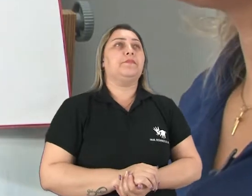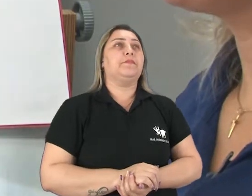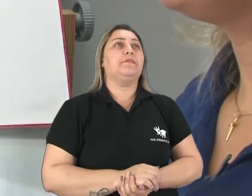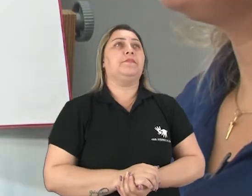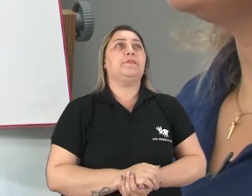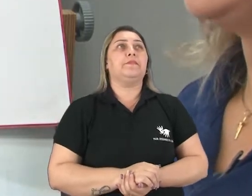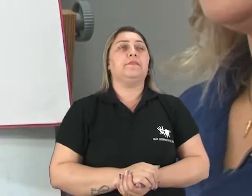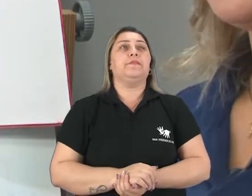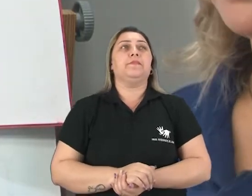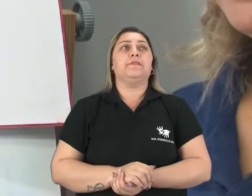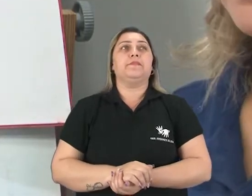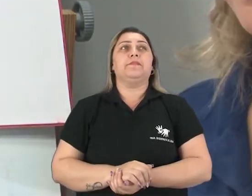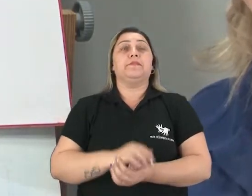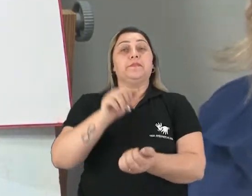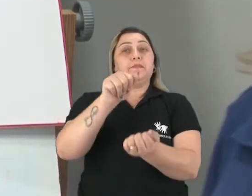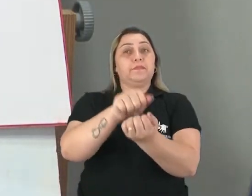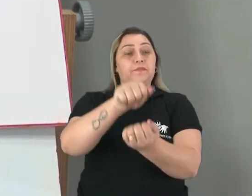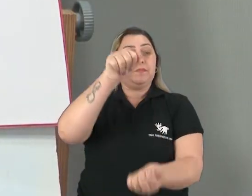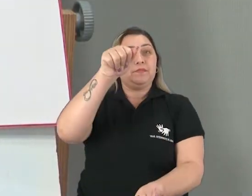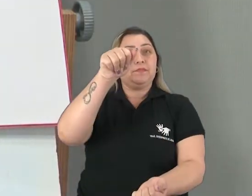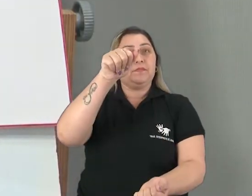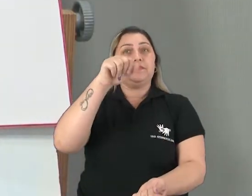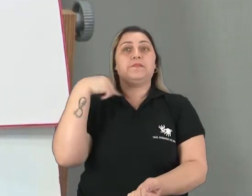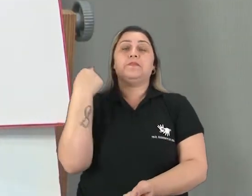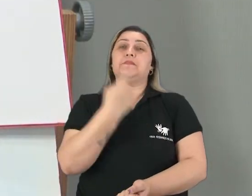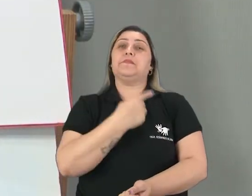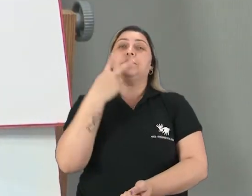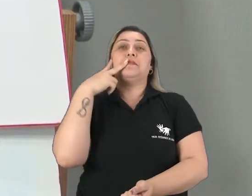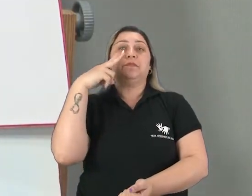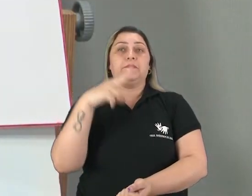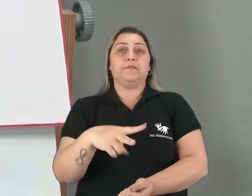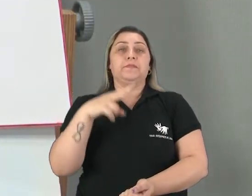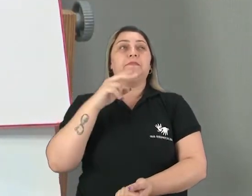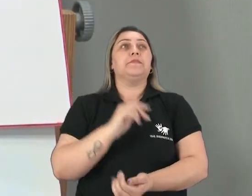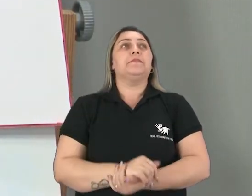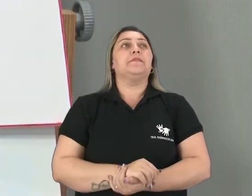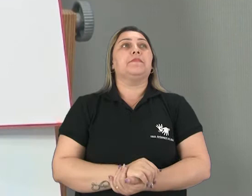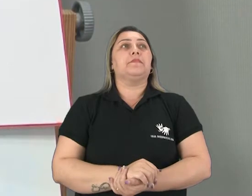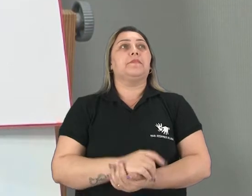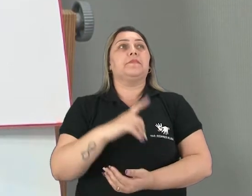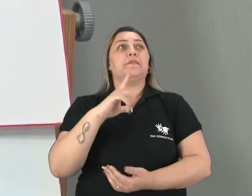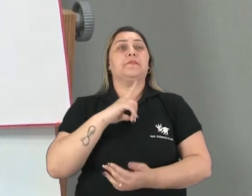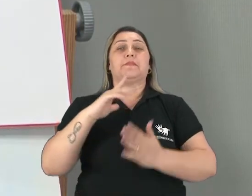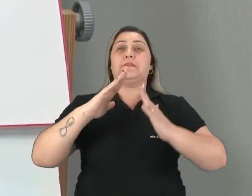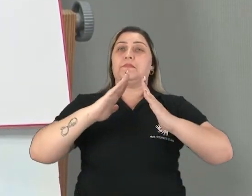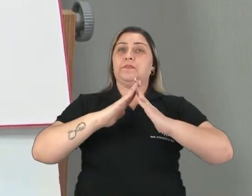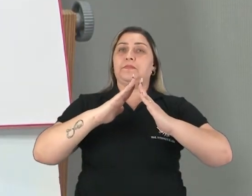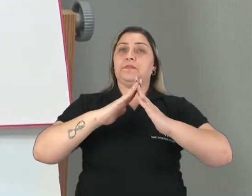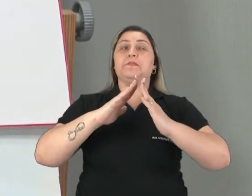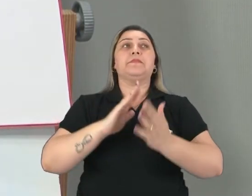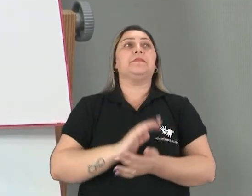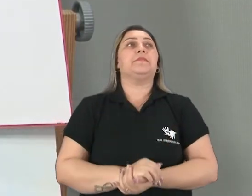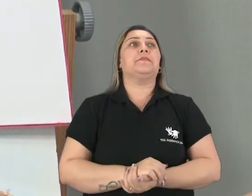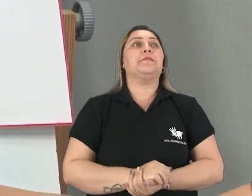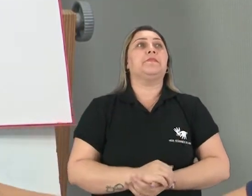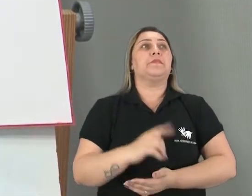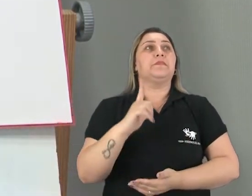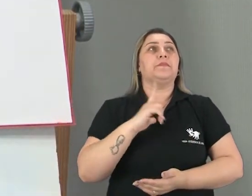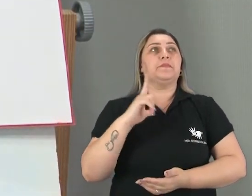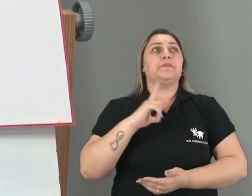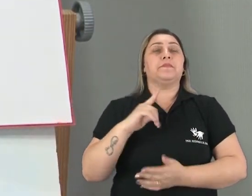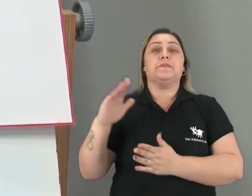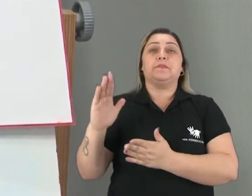cartaz. Neste cartaz, nós podemos observar que temos aqui uma casa e temos